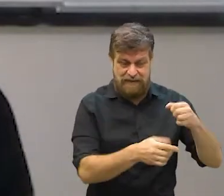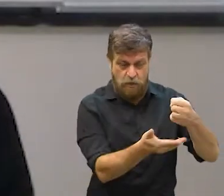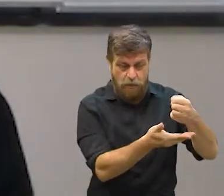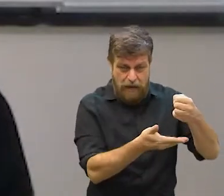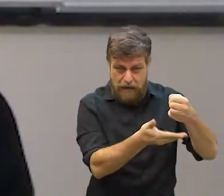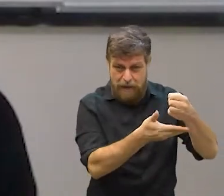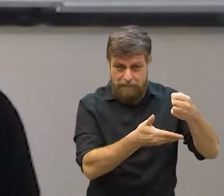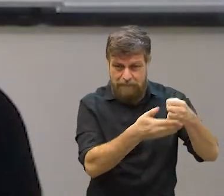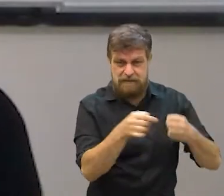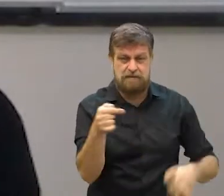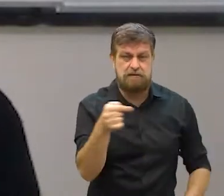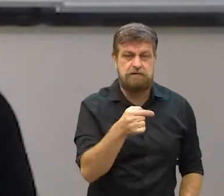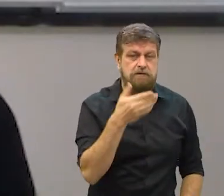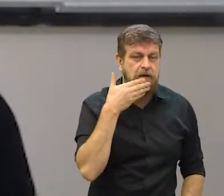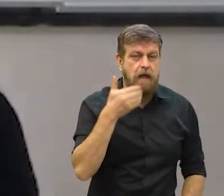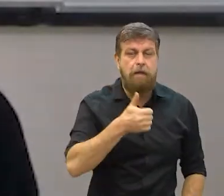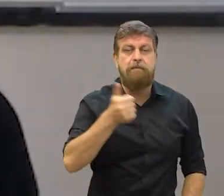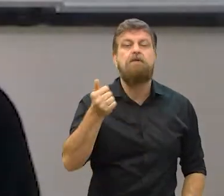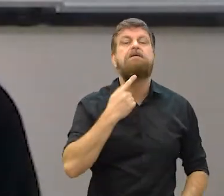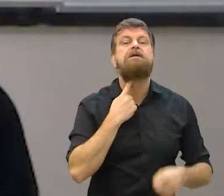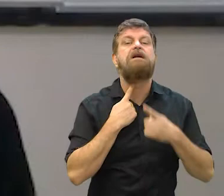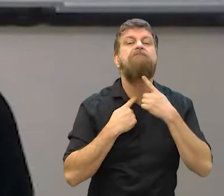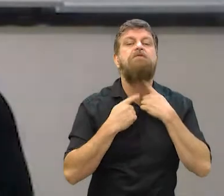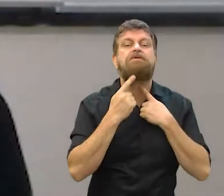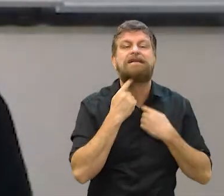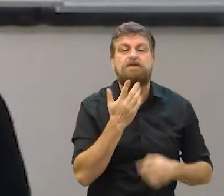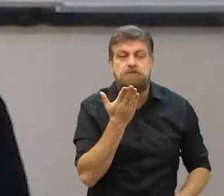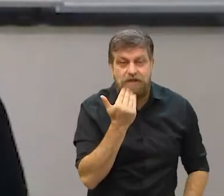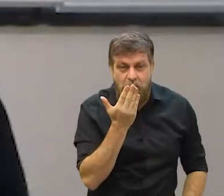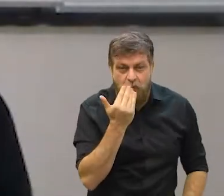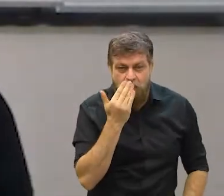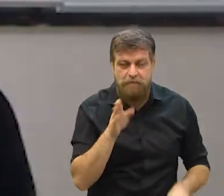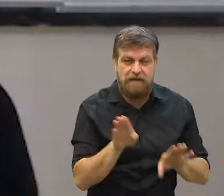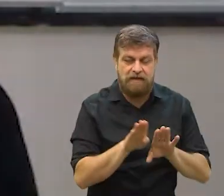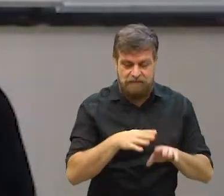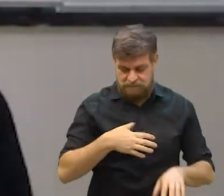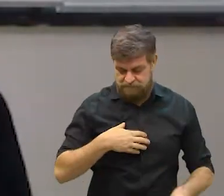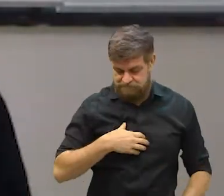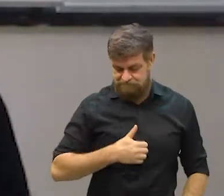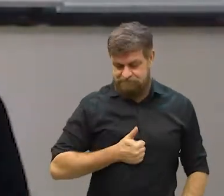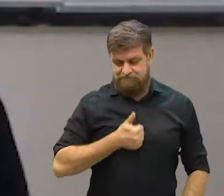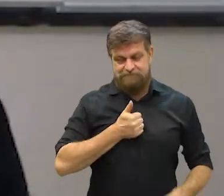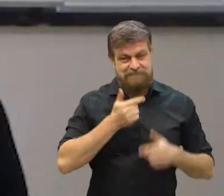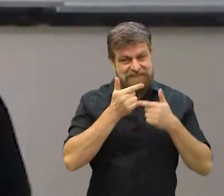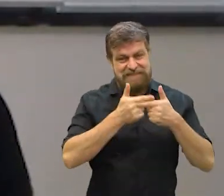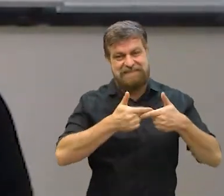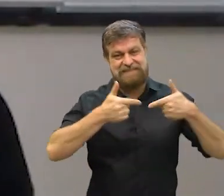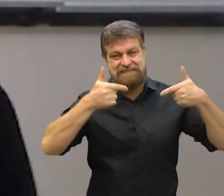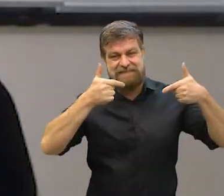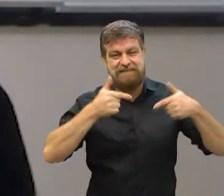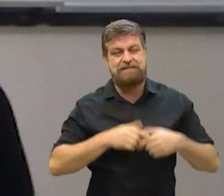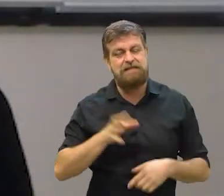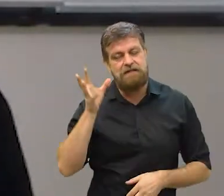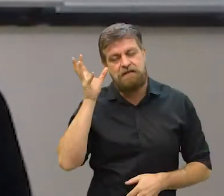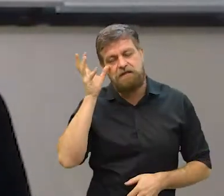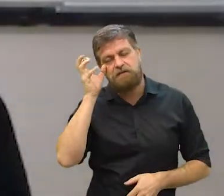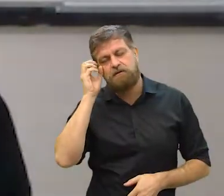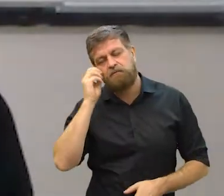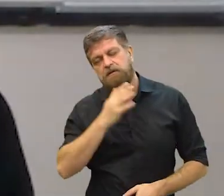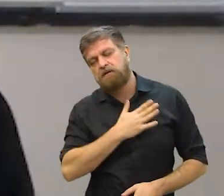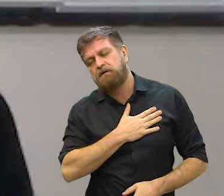utilizando, na melhora do apetite, na melhora do humor, na melhora do sono.